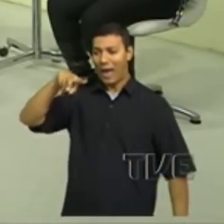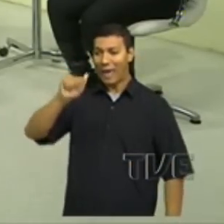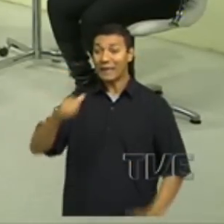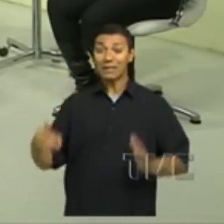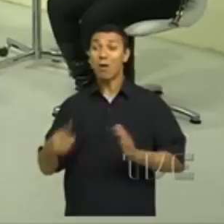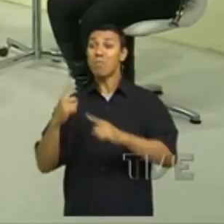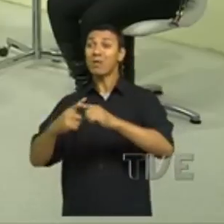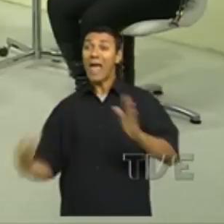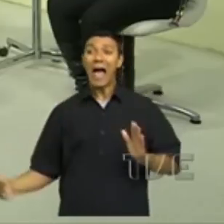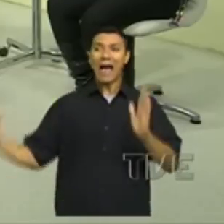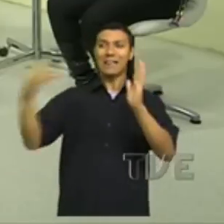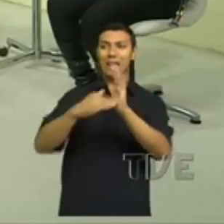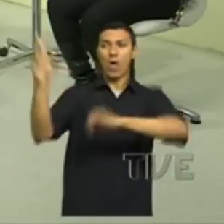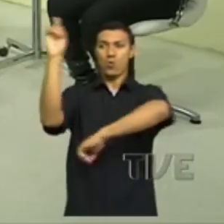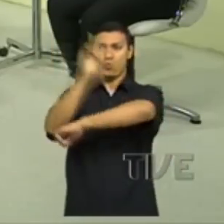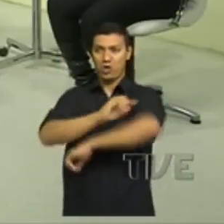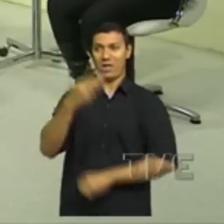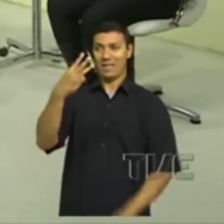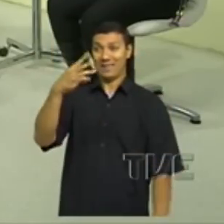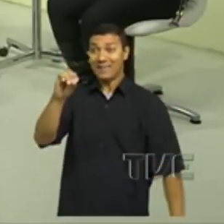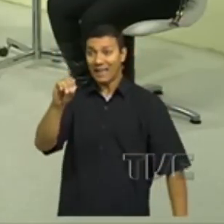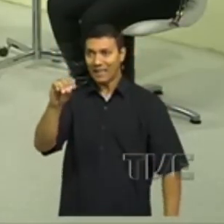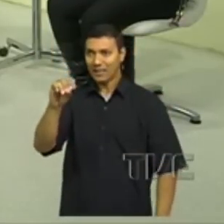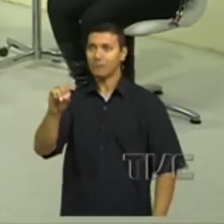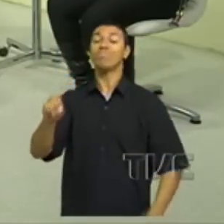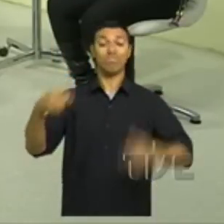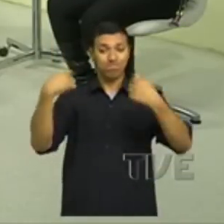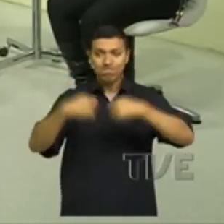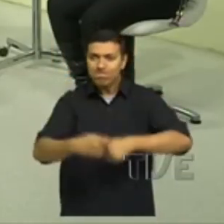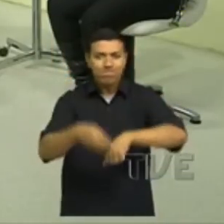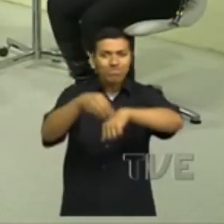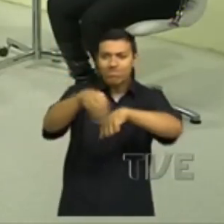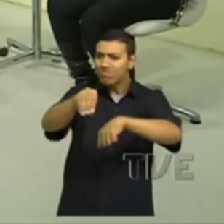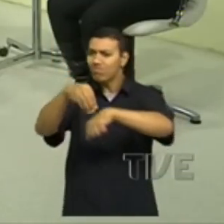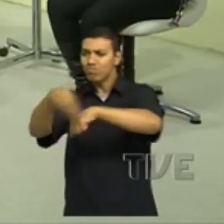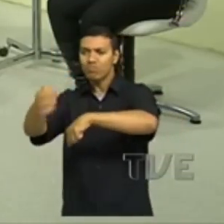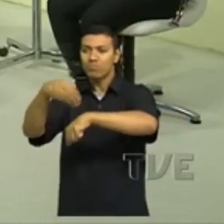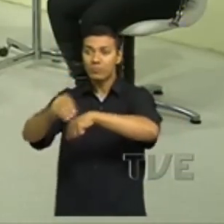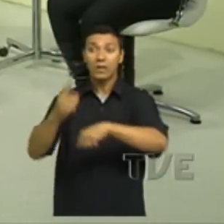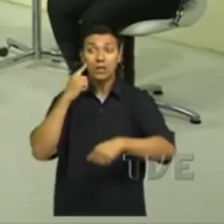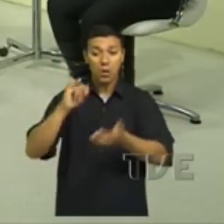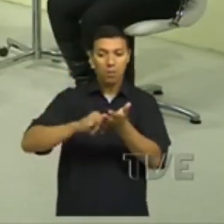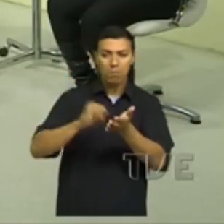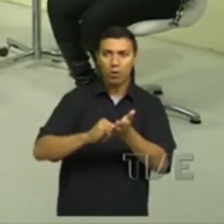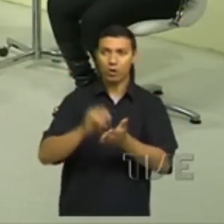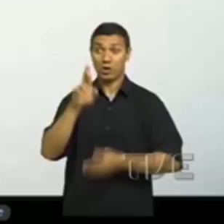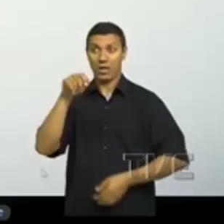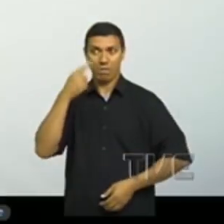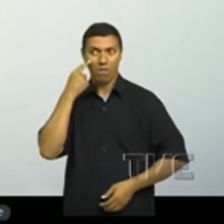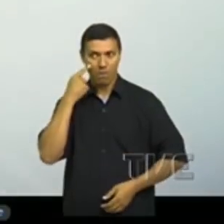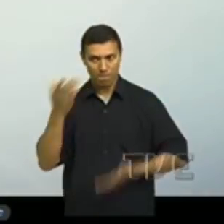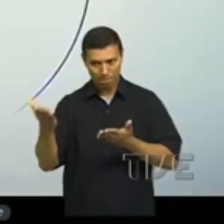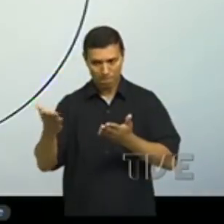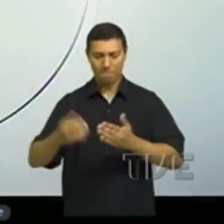30 de abril está trazendo dicas sobre a declaração do imposto de renda e vamos conferir agora.